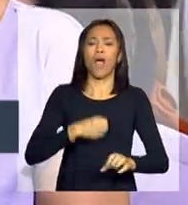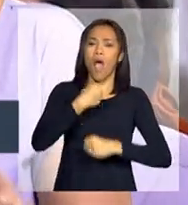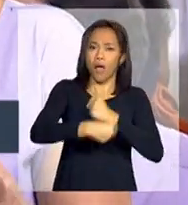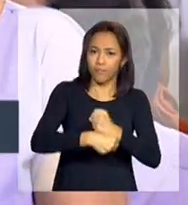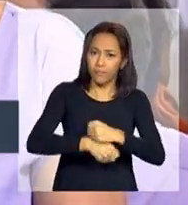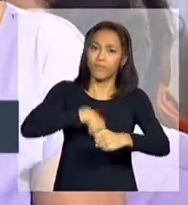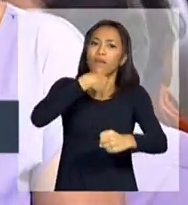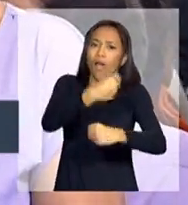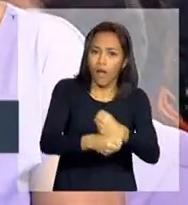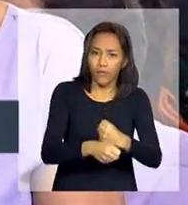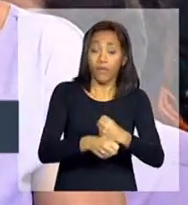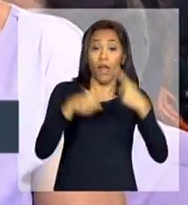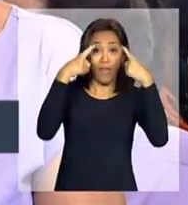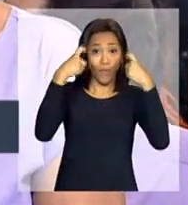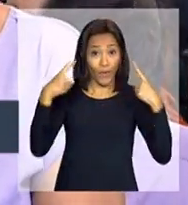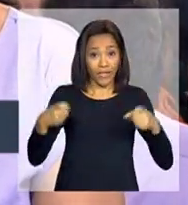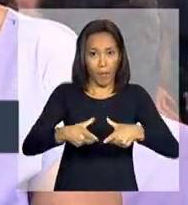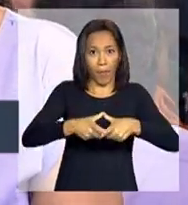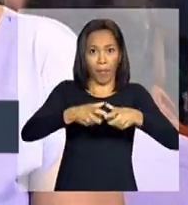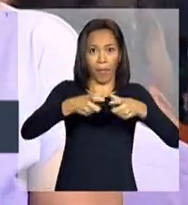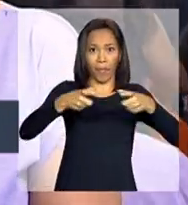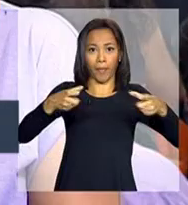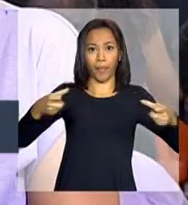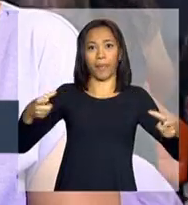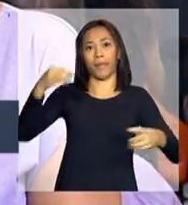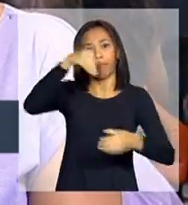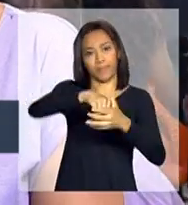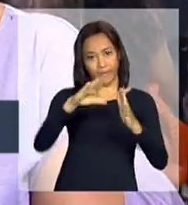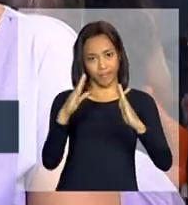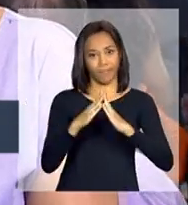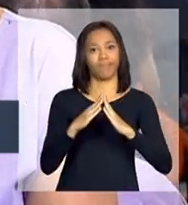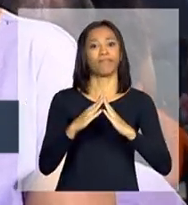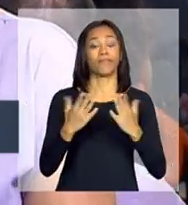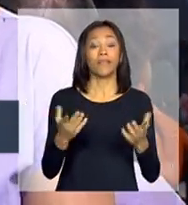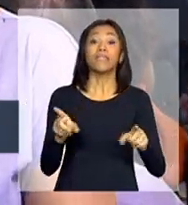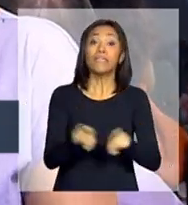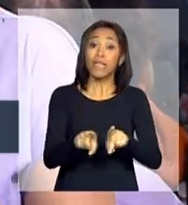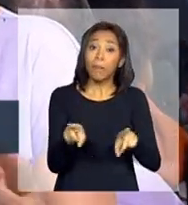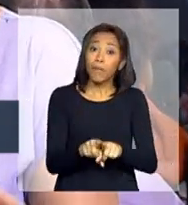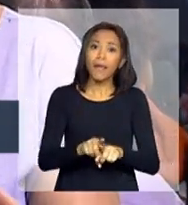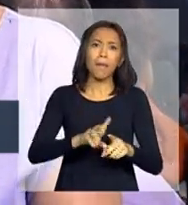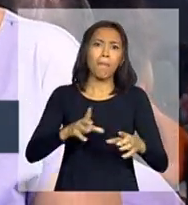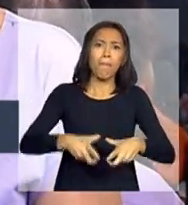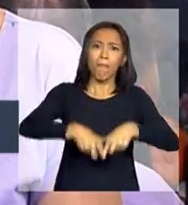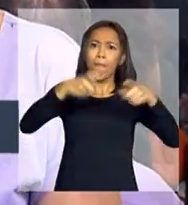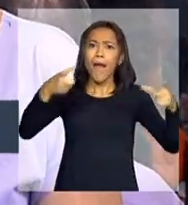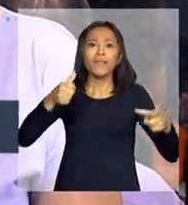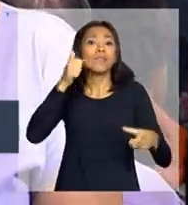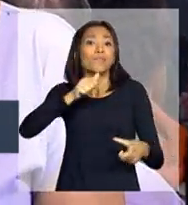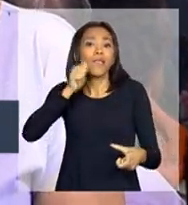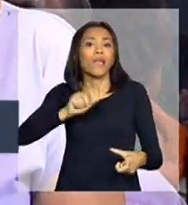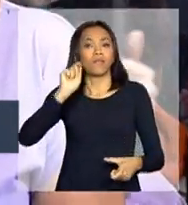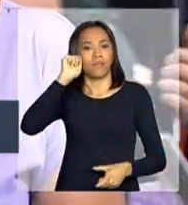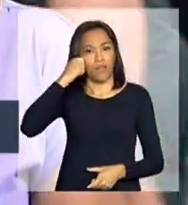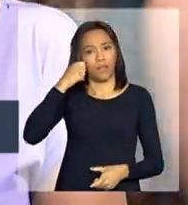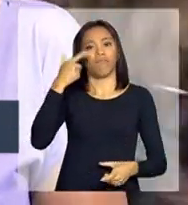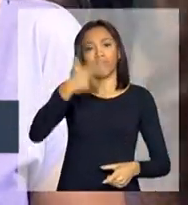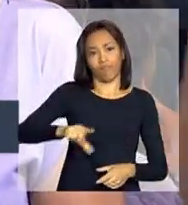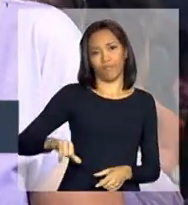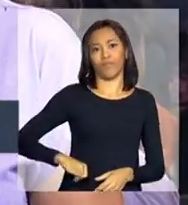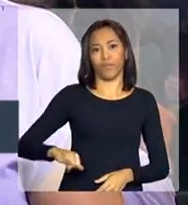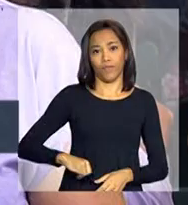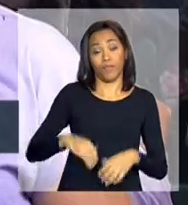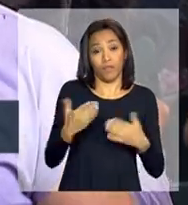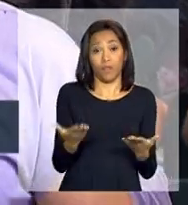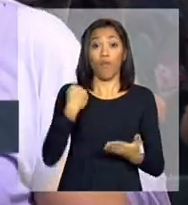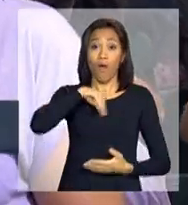ano, a violência doméstica tem crescido e se acentuado muito mais entre as mulheres negras. Então, a gente precisa,